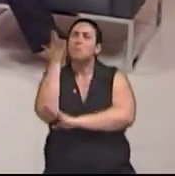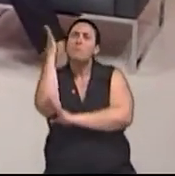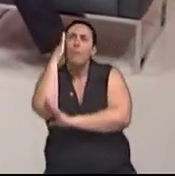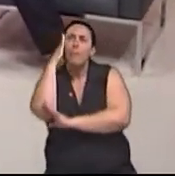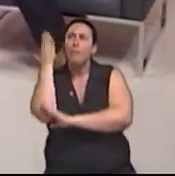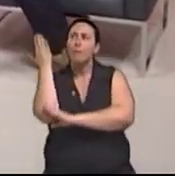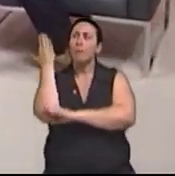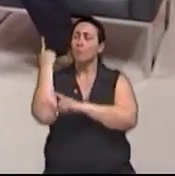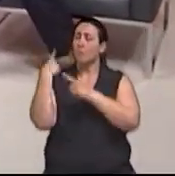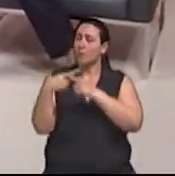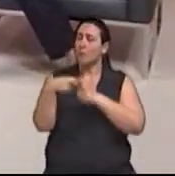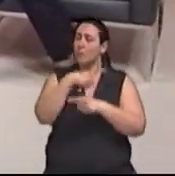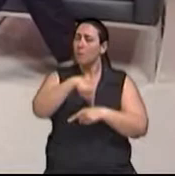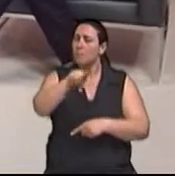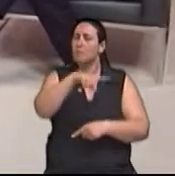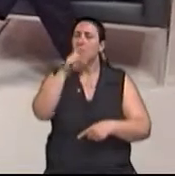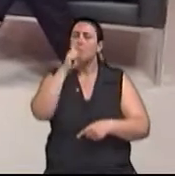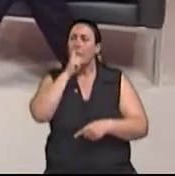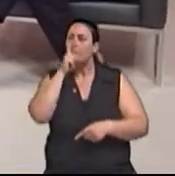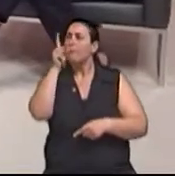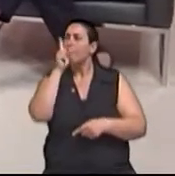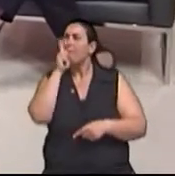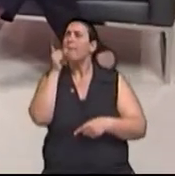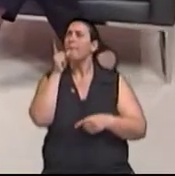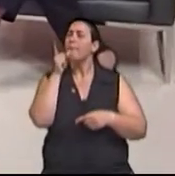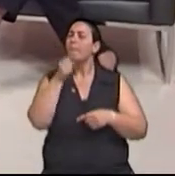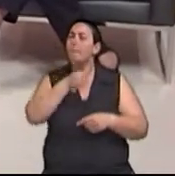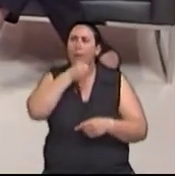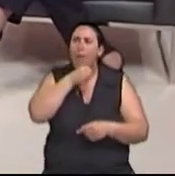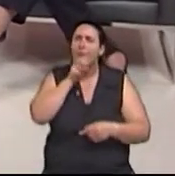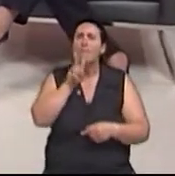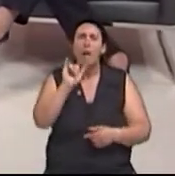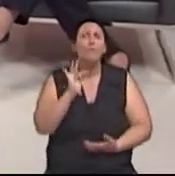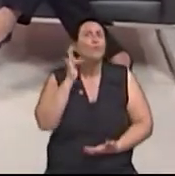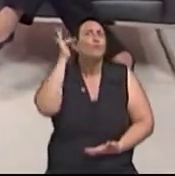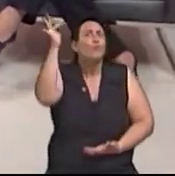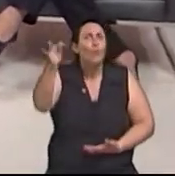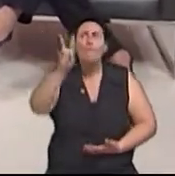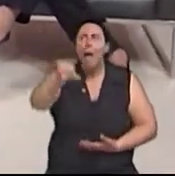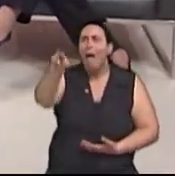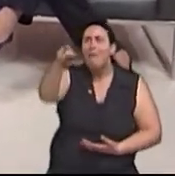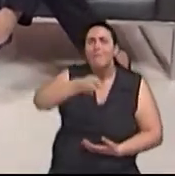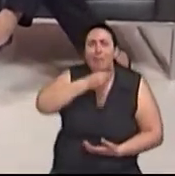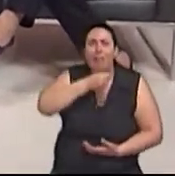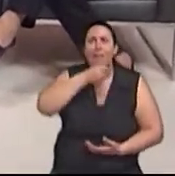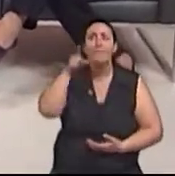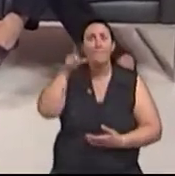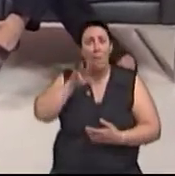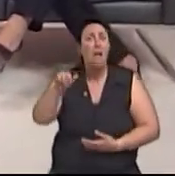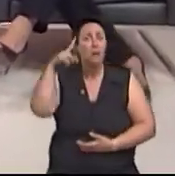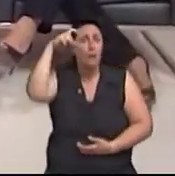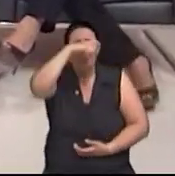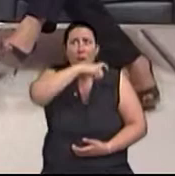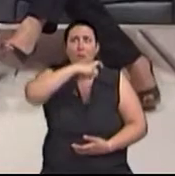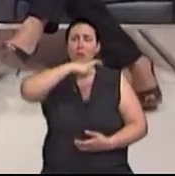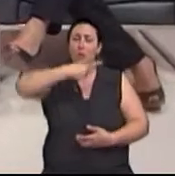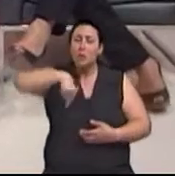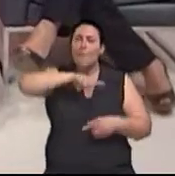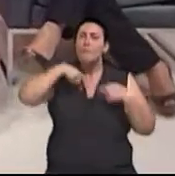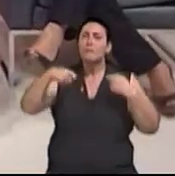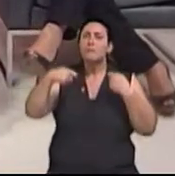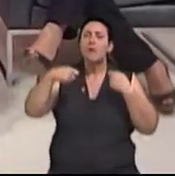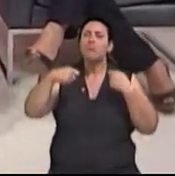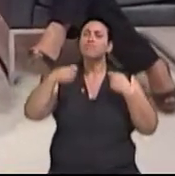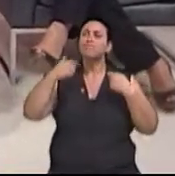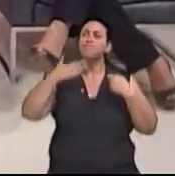que os pais vão ficar velhos E que provavelmente terão algumas dificuldades e que a gente tem que ter tranquilidade Porque isso é